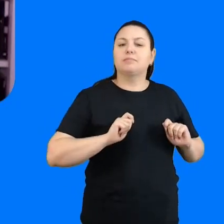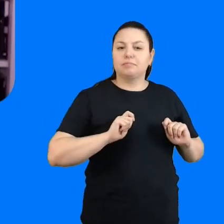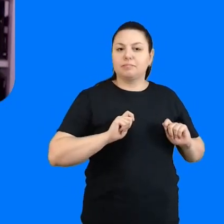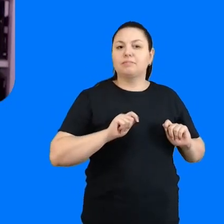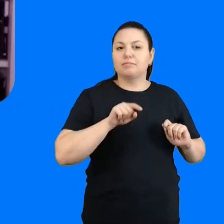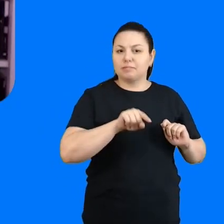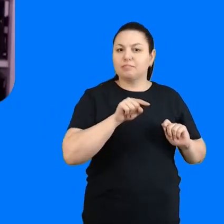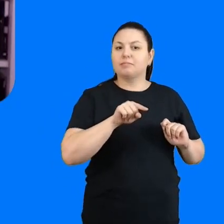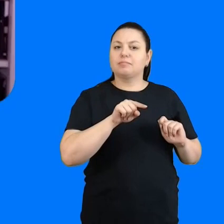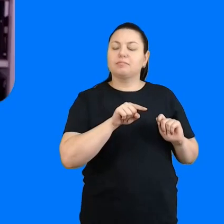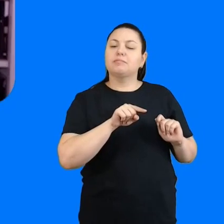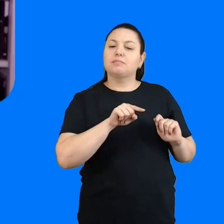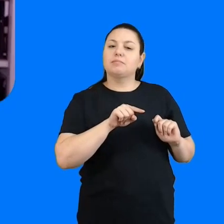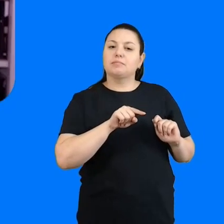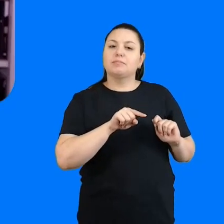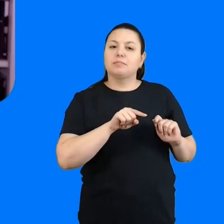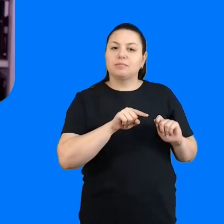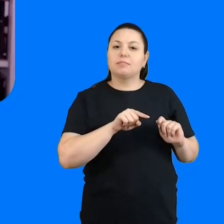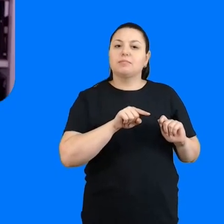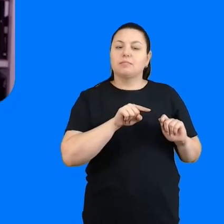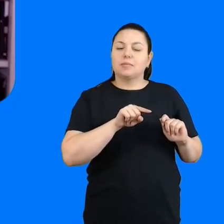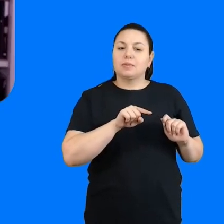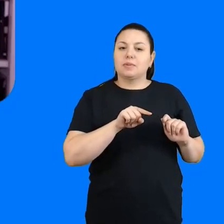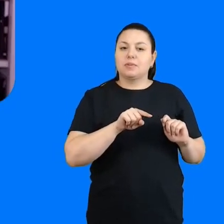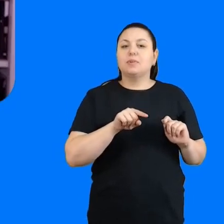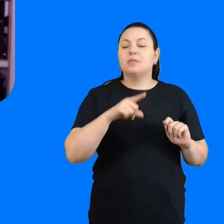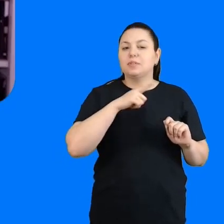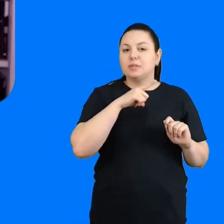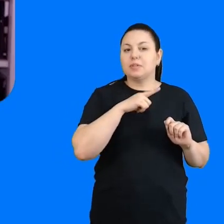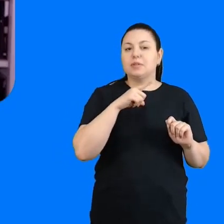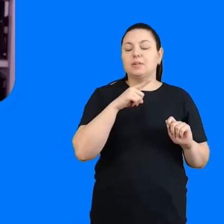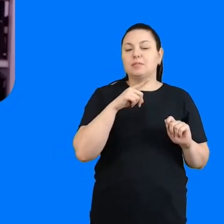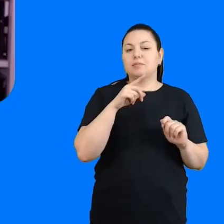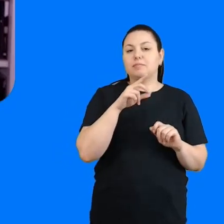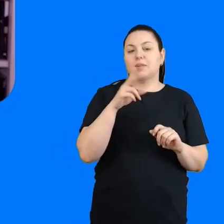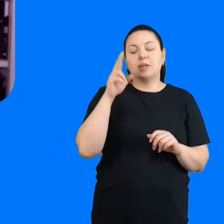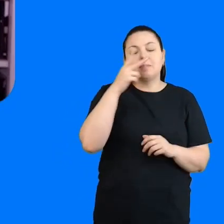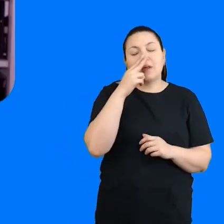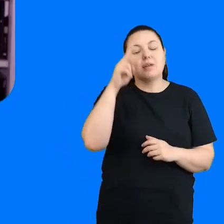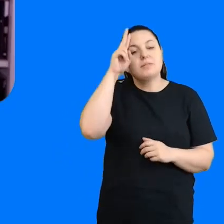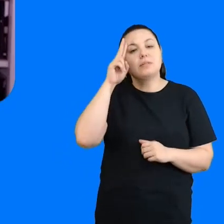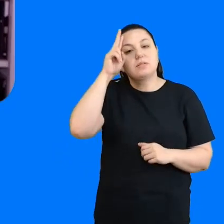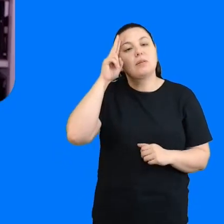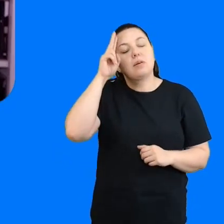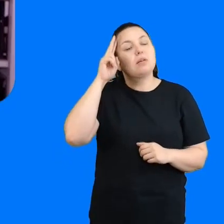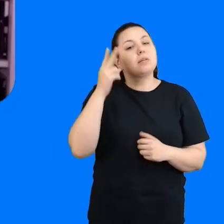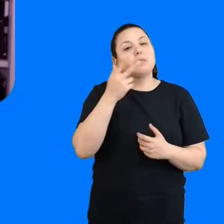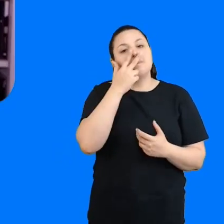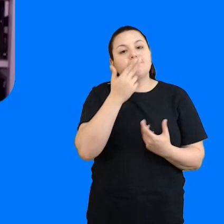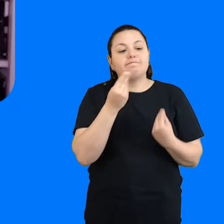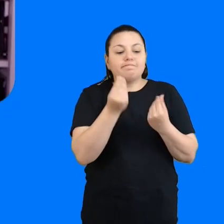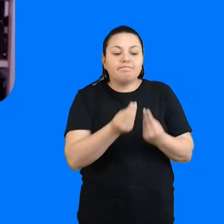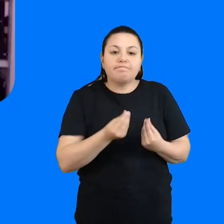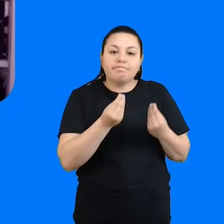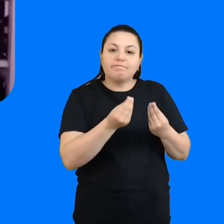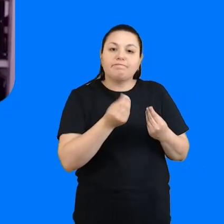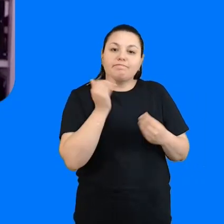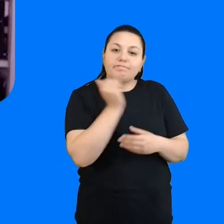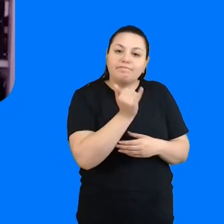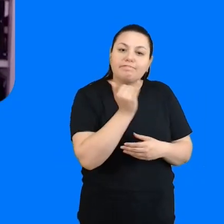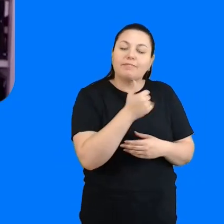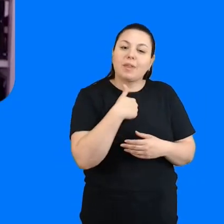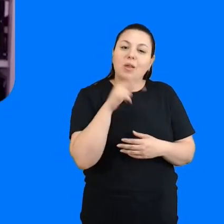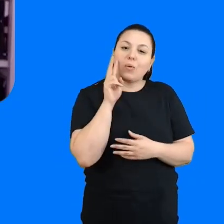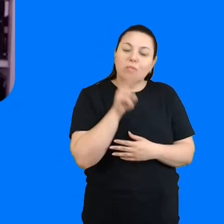né, contando histórias que não eram memorizadas, quase que saíam ali naquele momento. E então eu vi uma dimensão quase